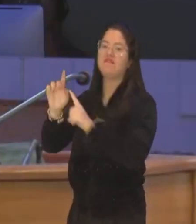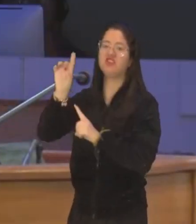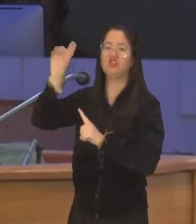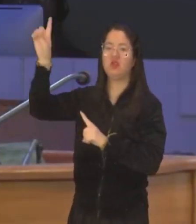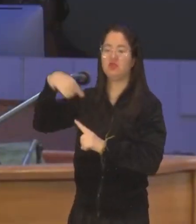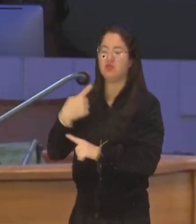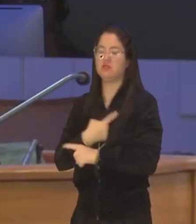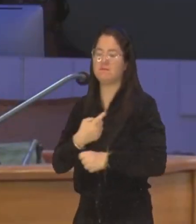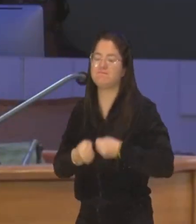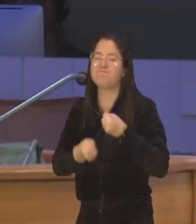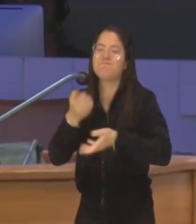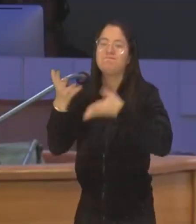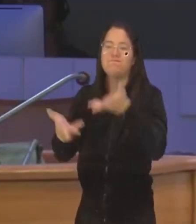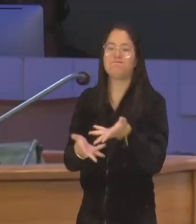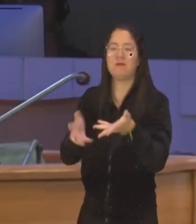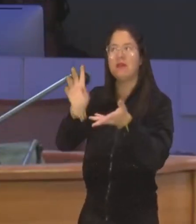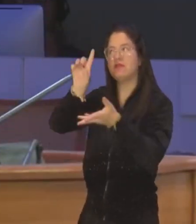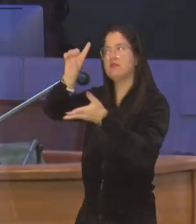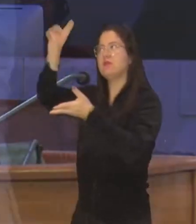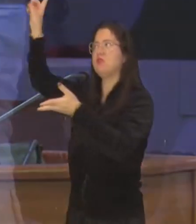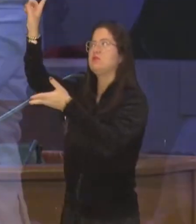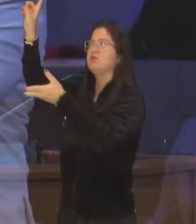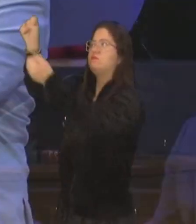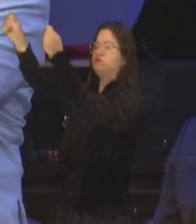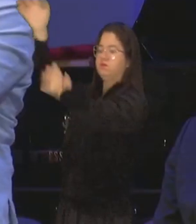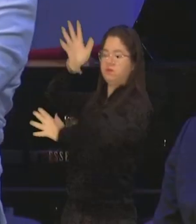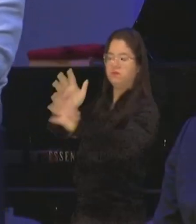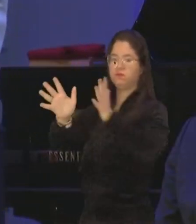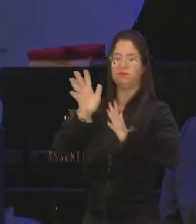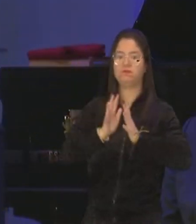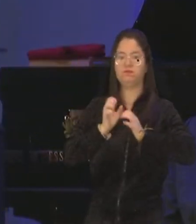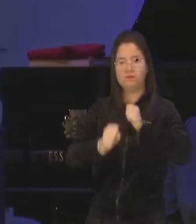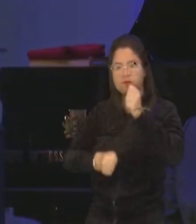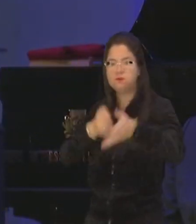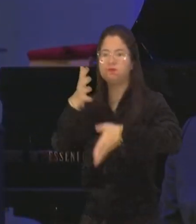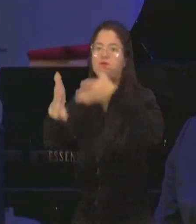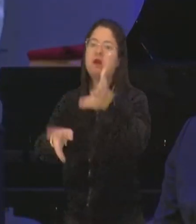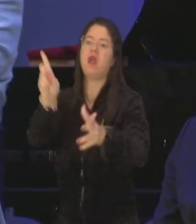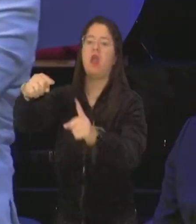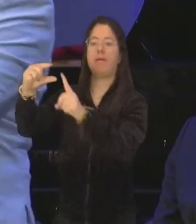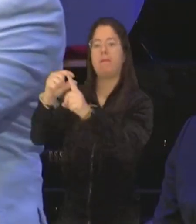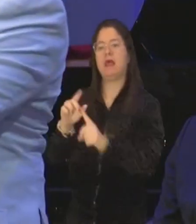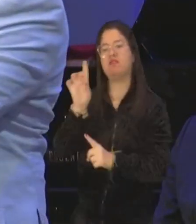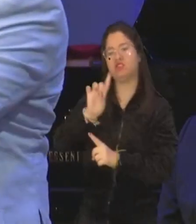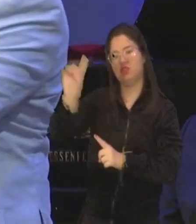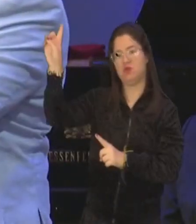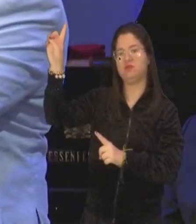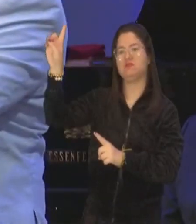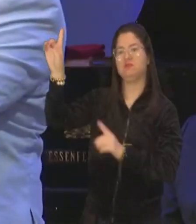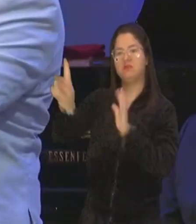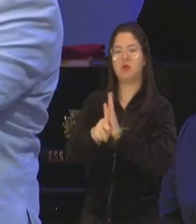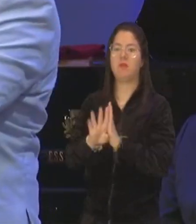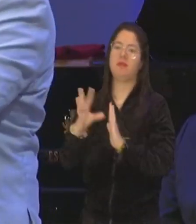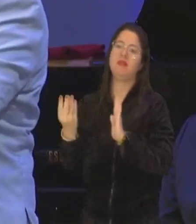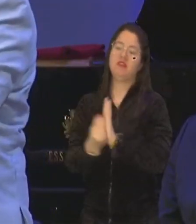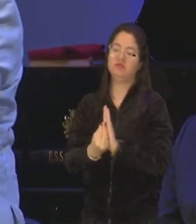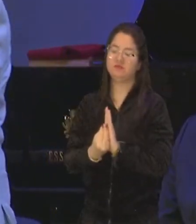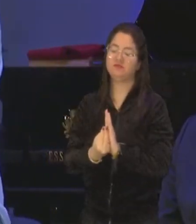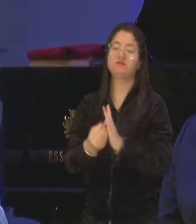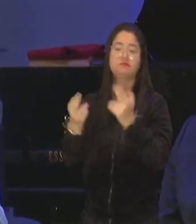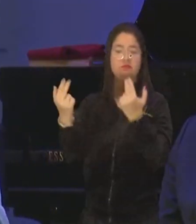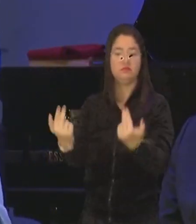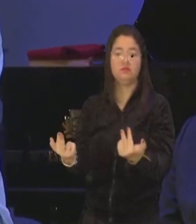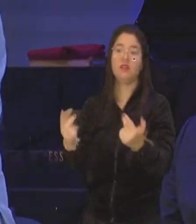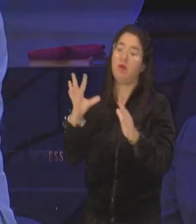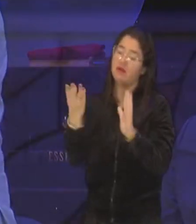Aquilo que a boca do Senhor profere. Aquilo que é a palavra de Deus para a sua igreja. Assim a